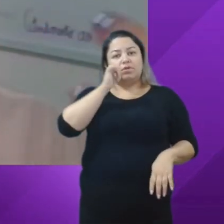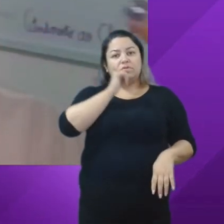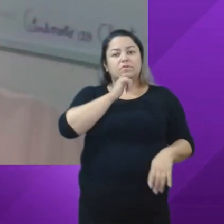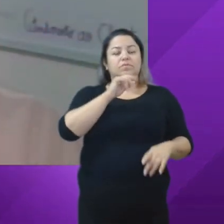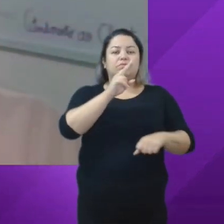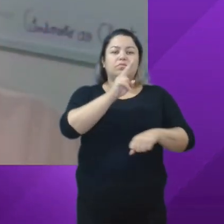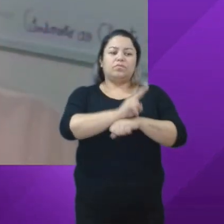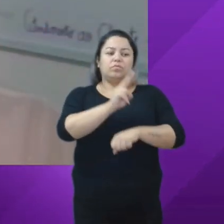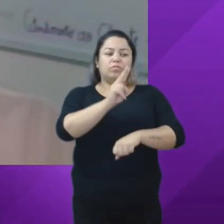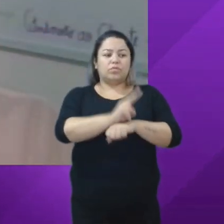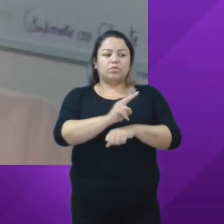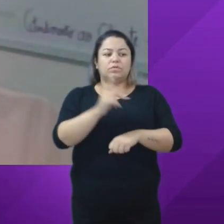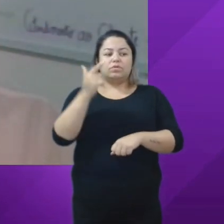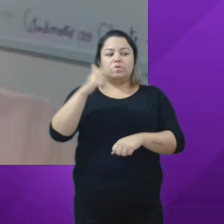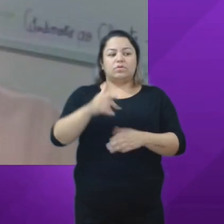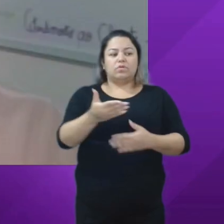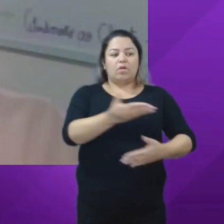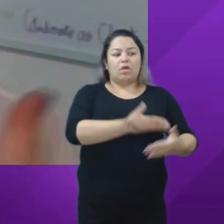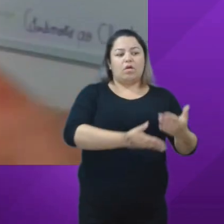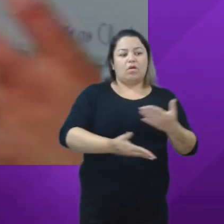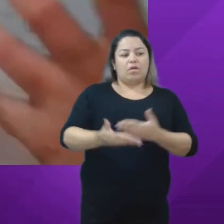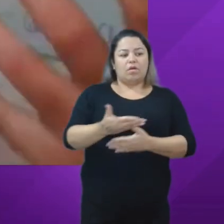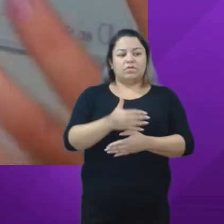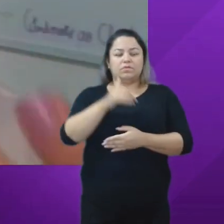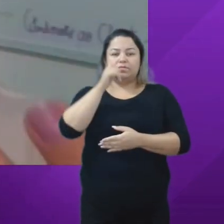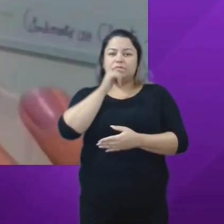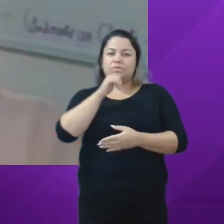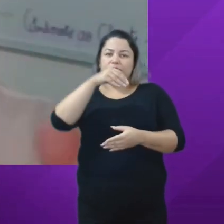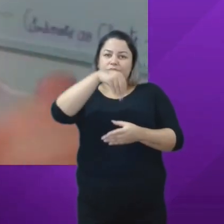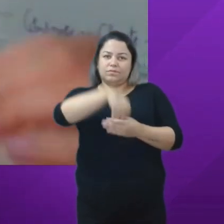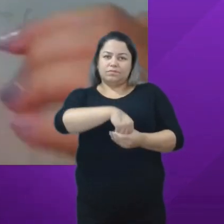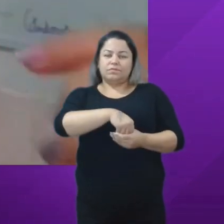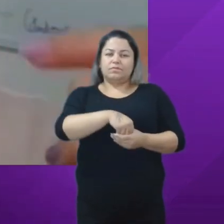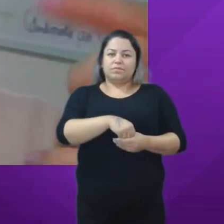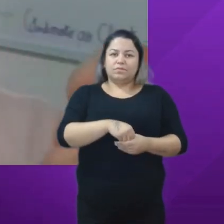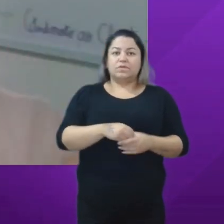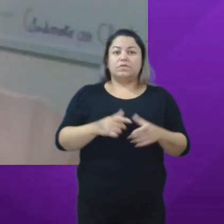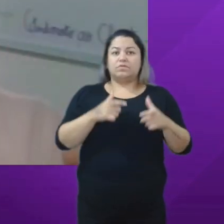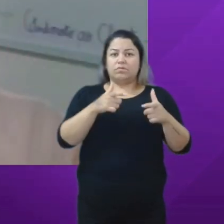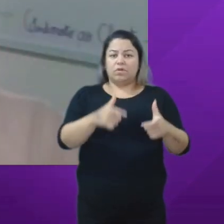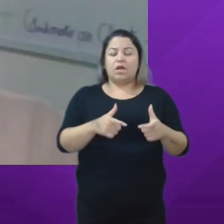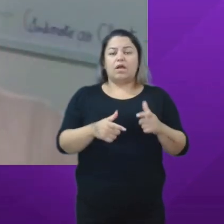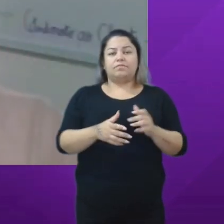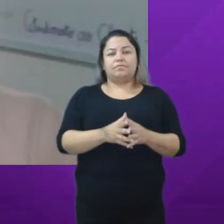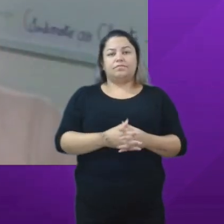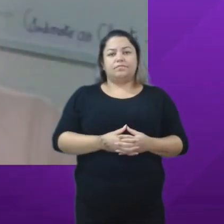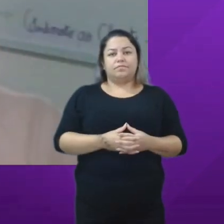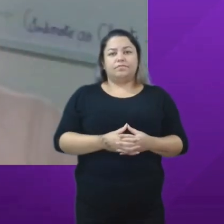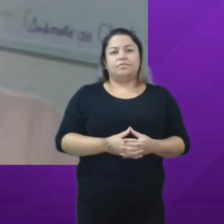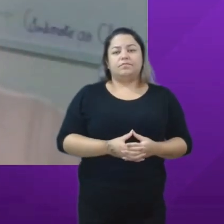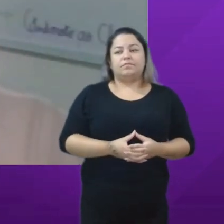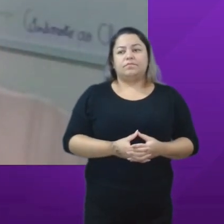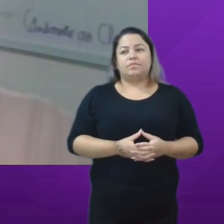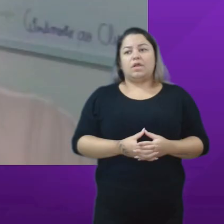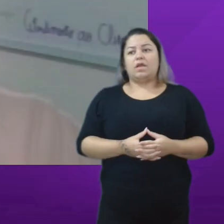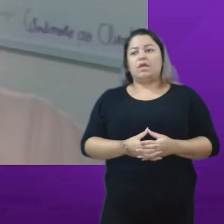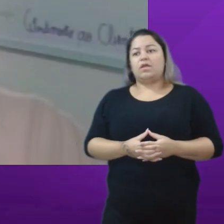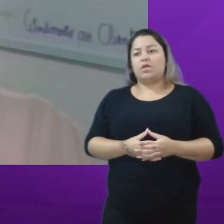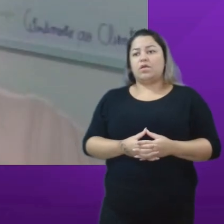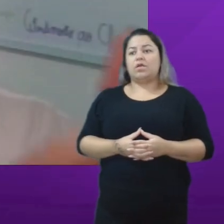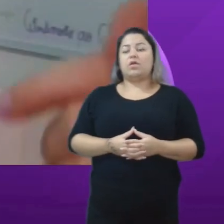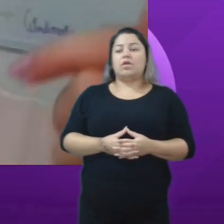protegendo outras mulheres dentro desse ambiente. E aí, a Pelicot, né, é o nome